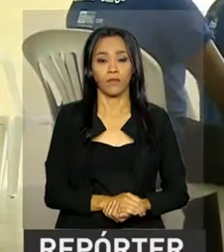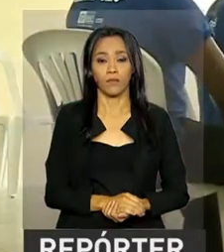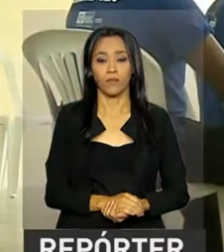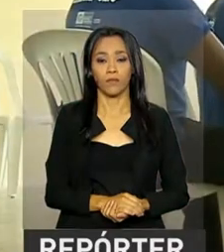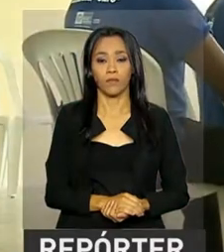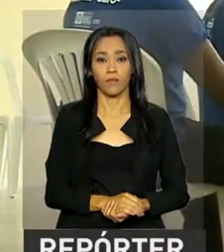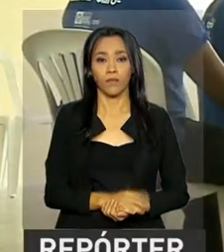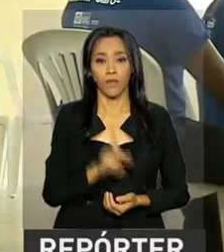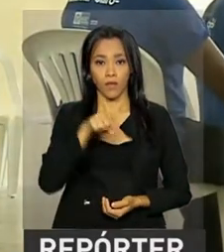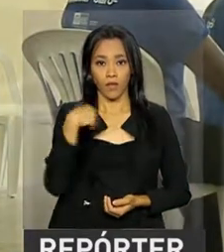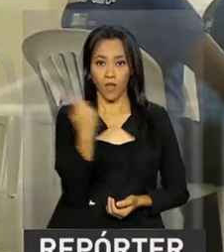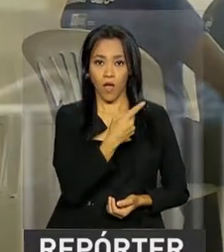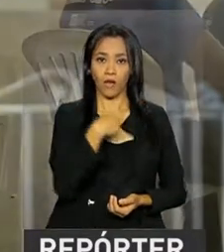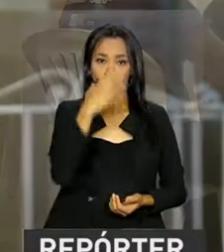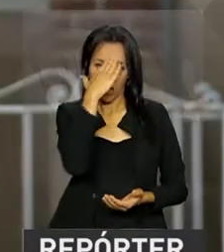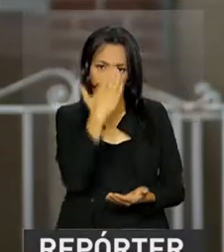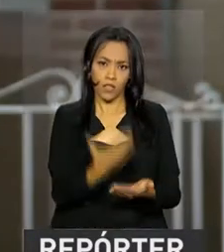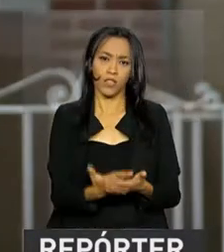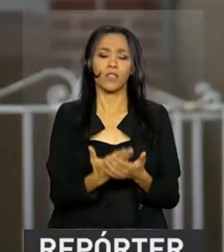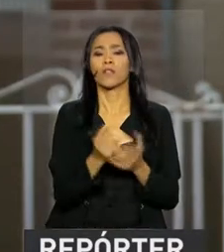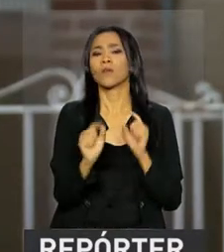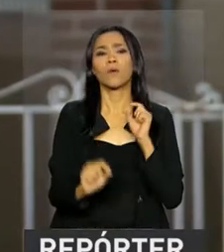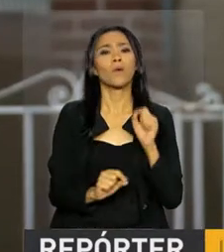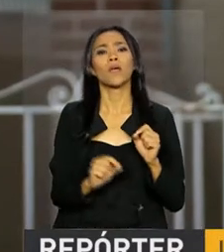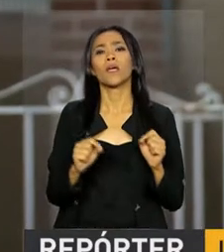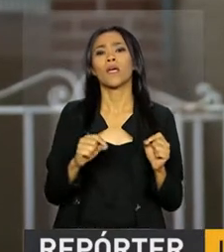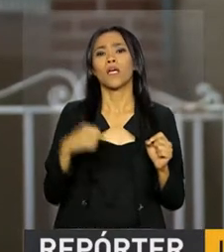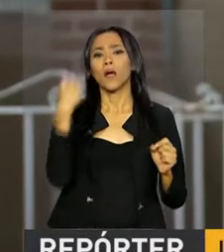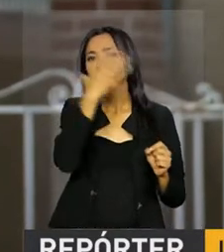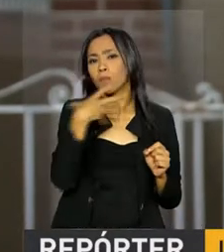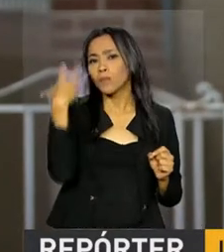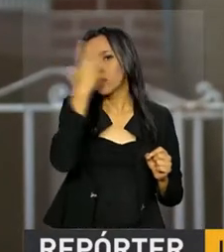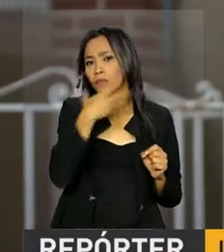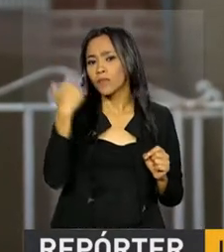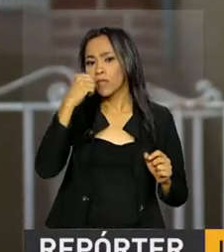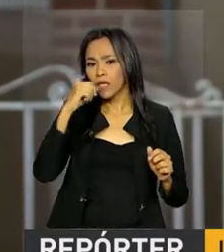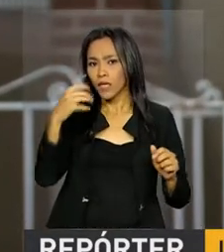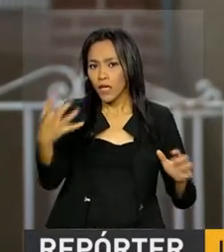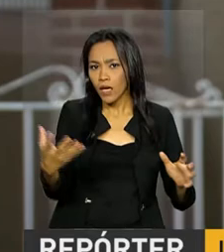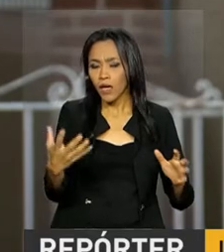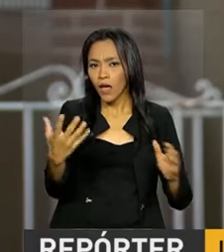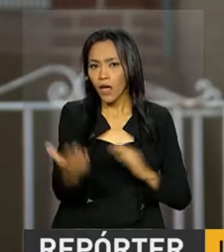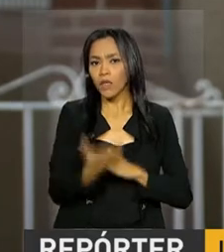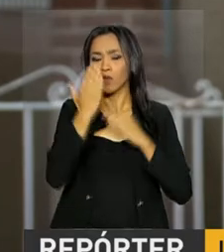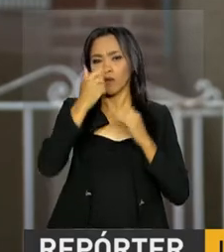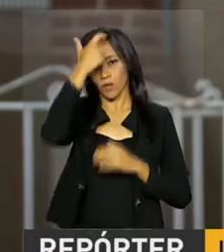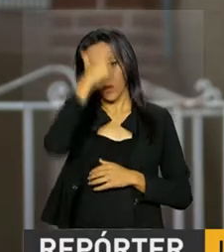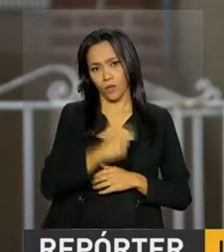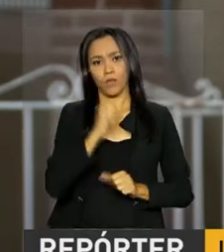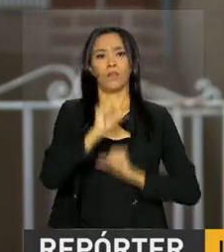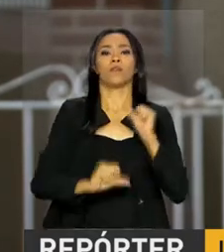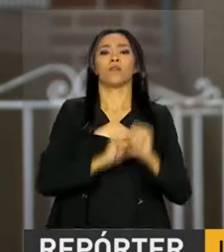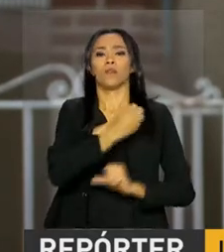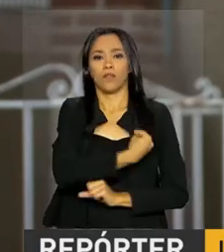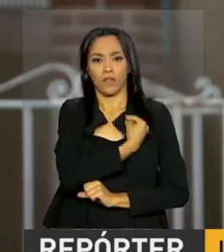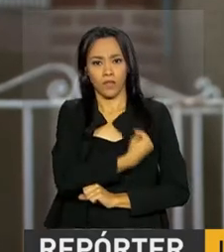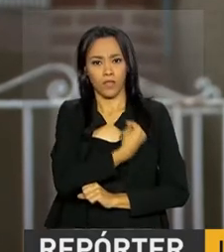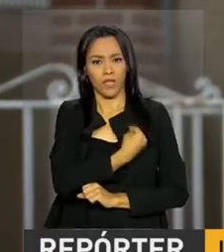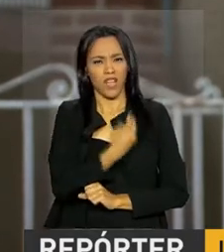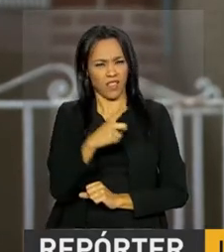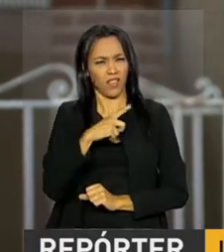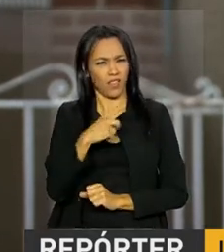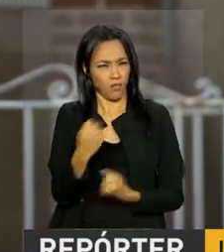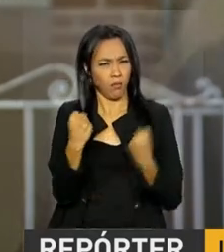A gente acredita muito na música como um agente de transformação social, né? Porque a gente acredita que a música, ela é poderosa,